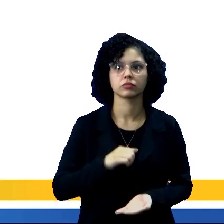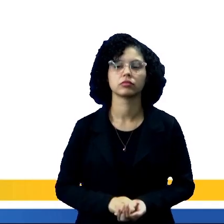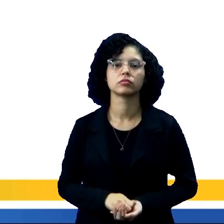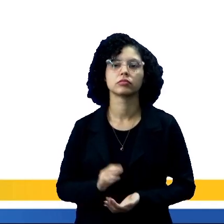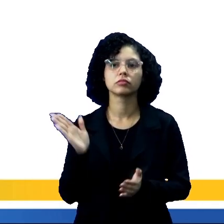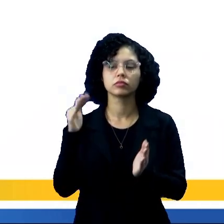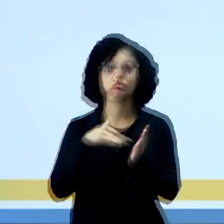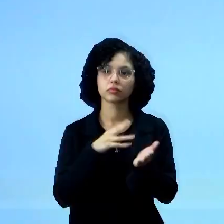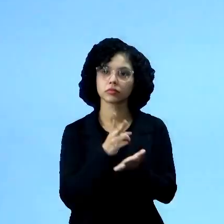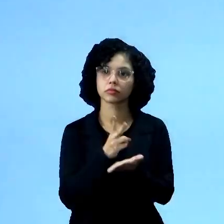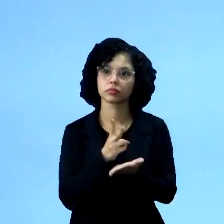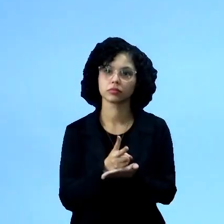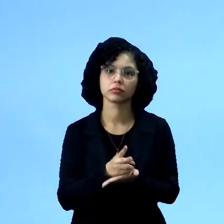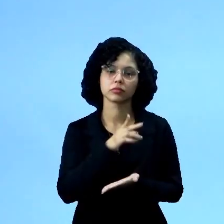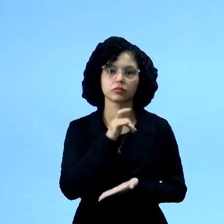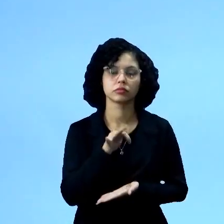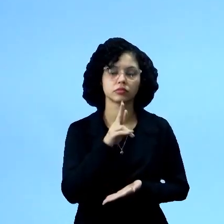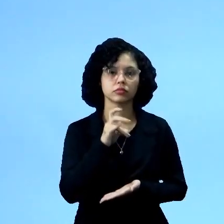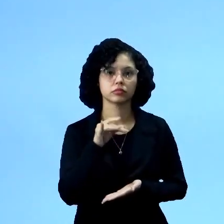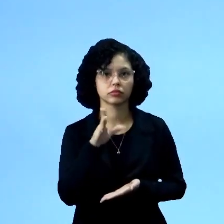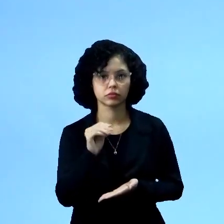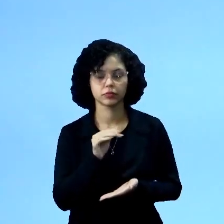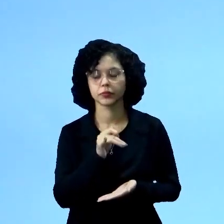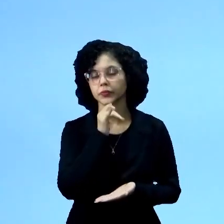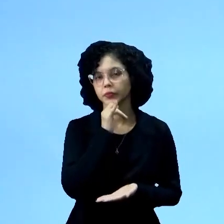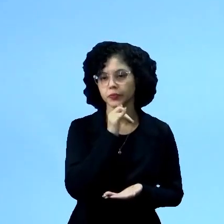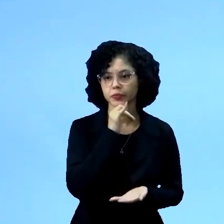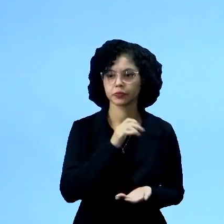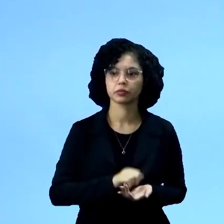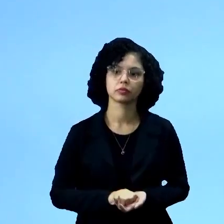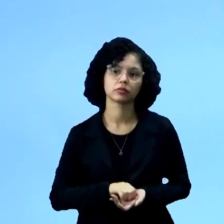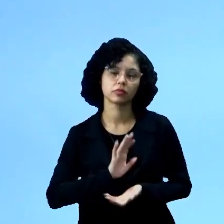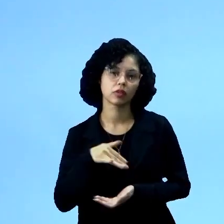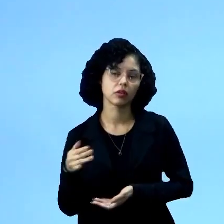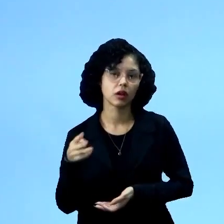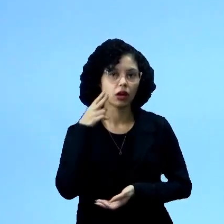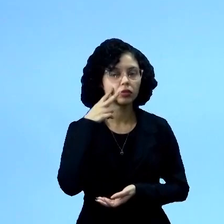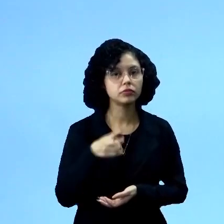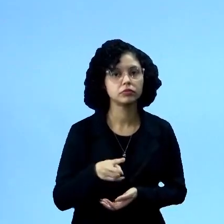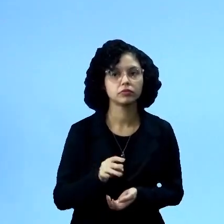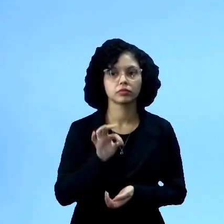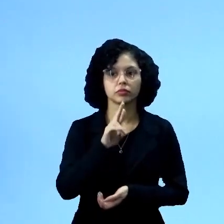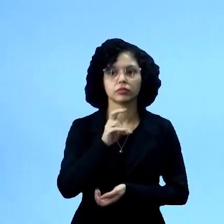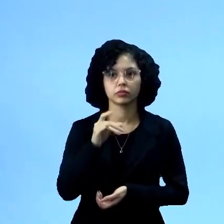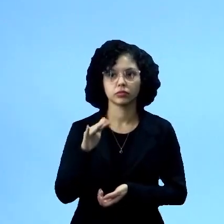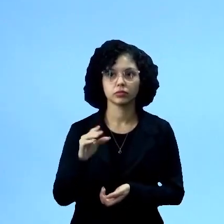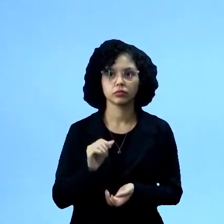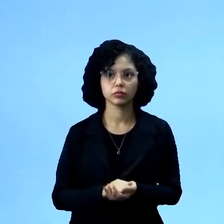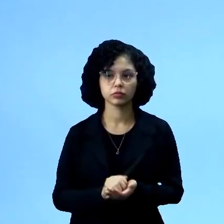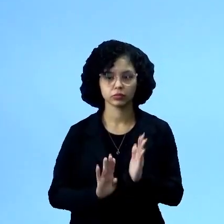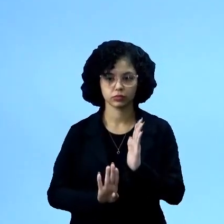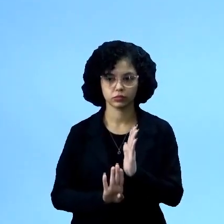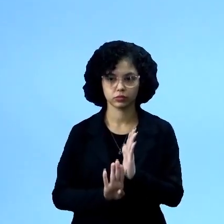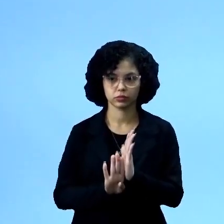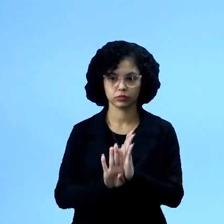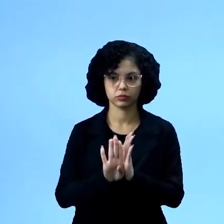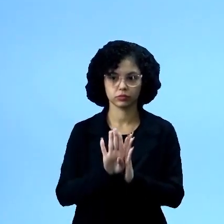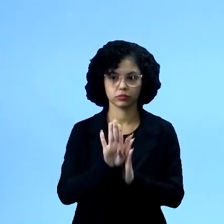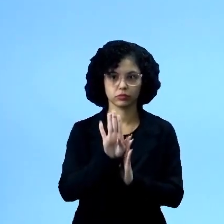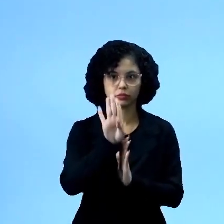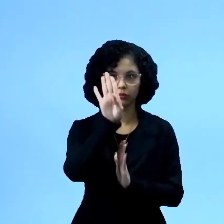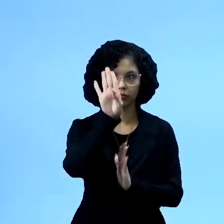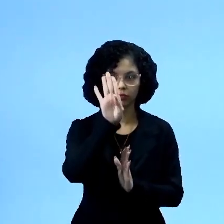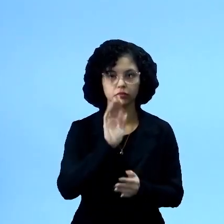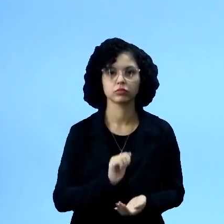mesmo escorregadores. Então vejamos, quando a gente fala de translação, o elevador é um bom exemplo.